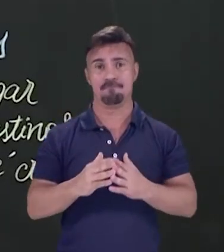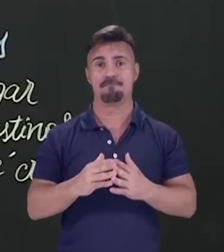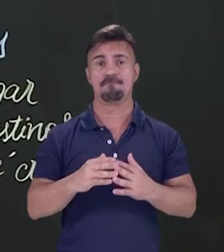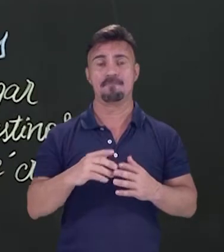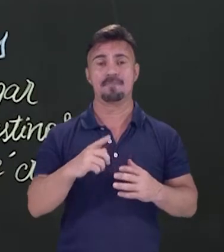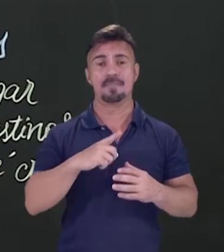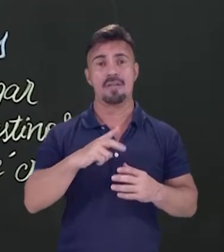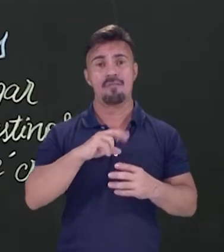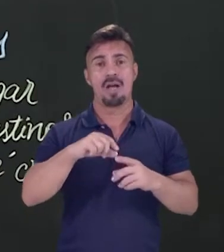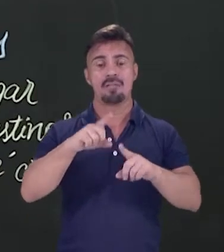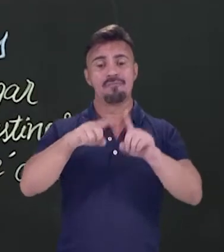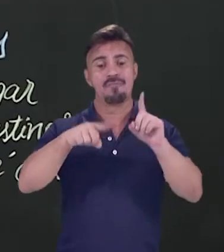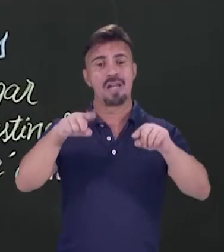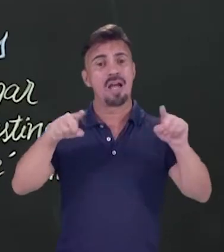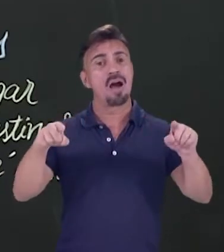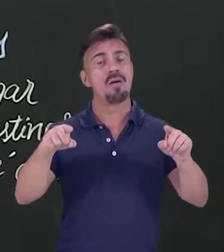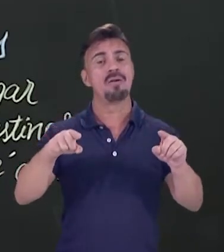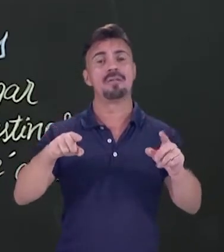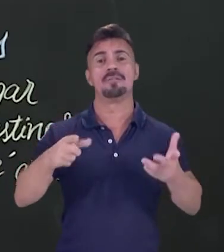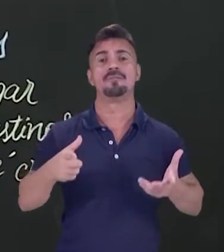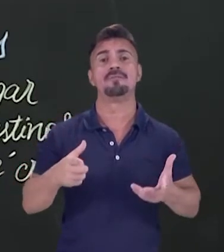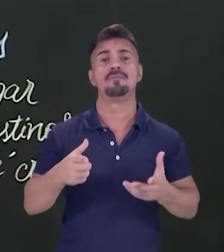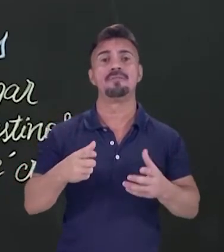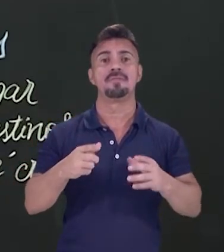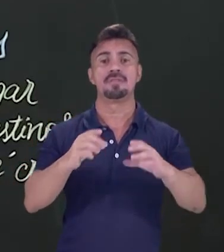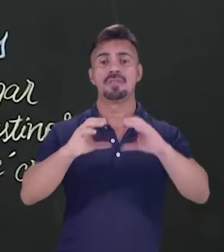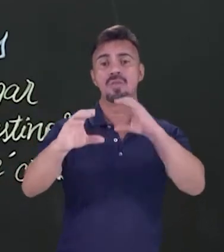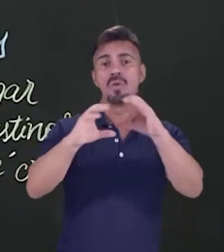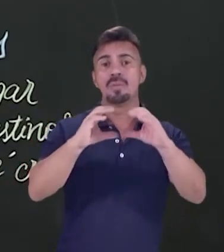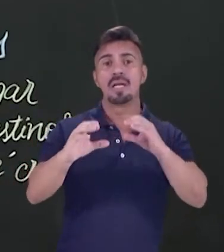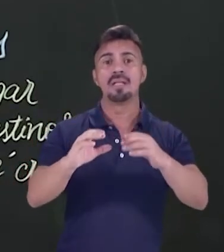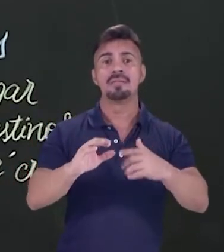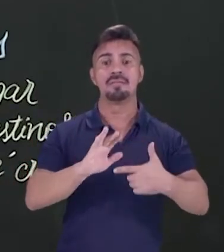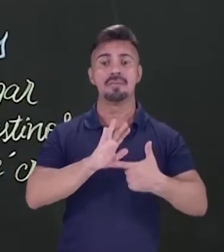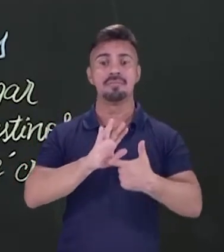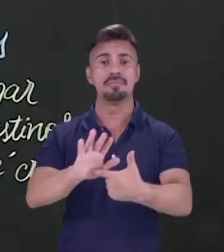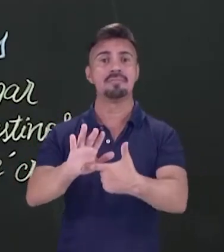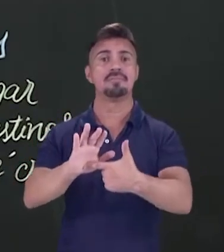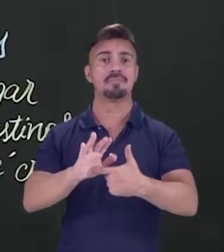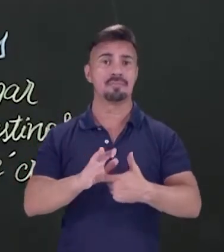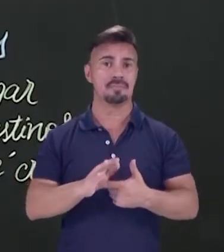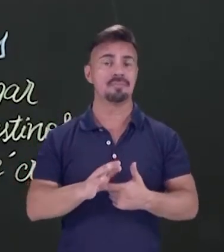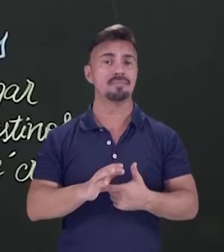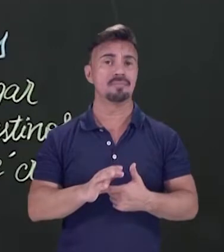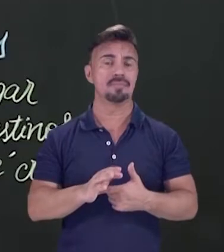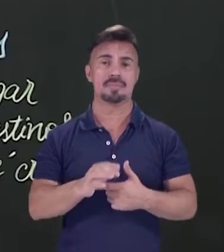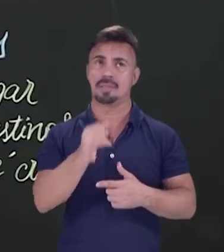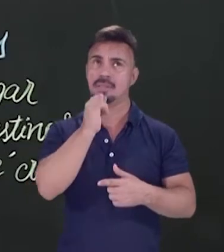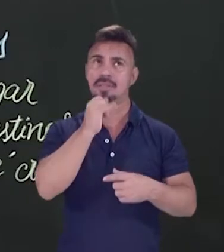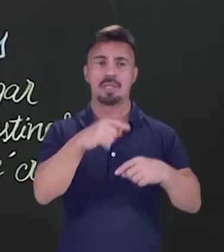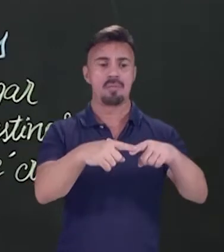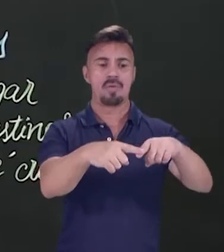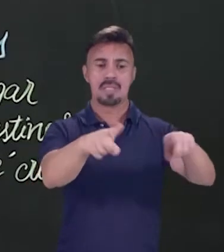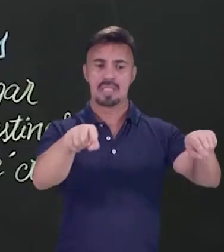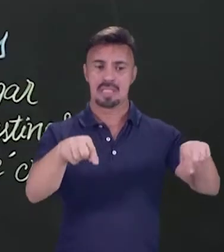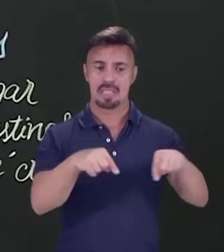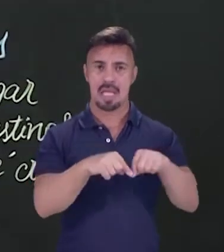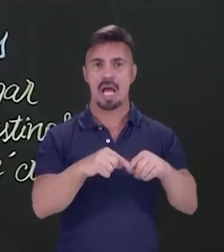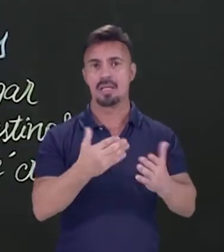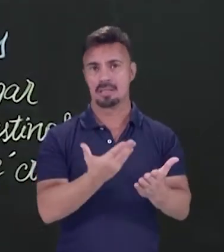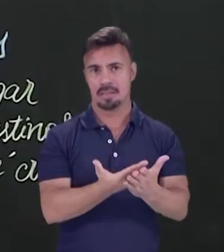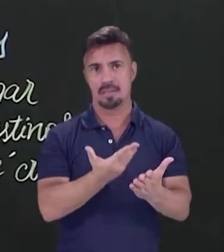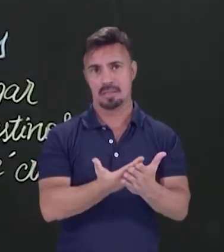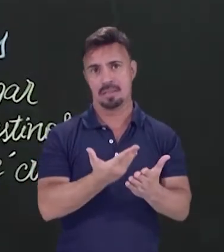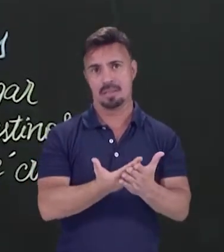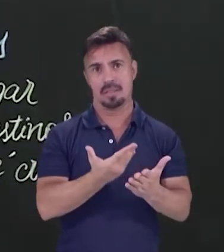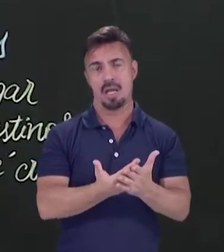opinião vai variar muito em relação ao meio de comunicação em que ele vai ser publicado ou contexto de solicitação, como por exemplo a sala de aula. Pode ser que peçam a você